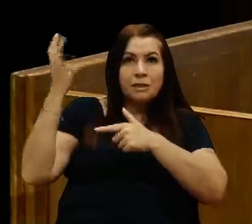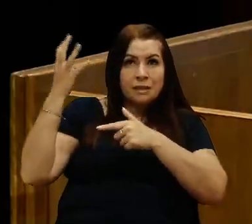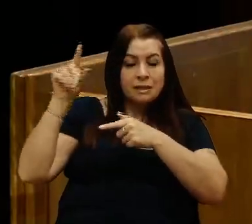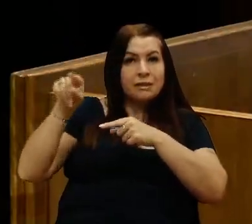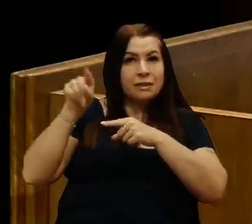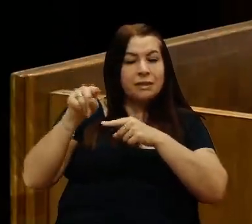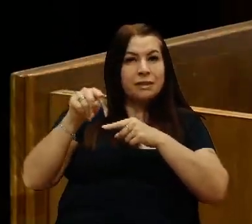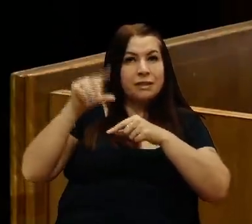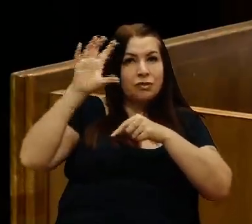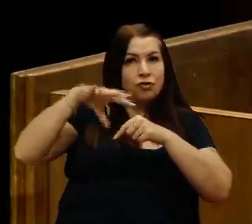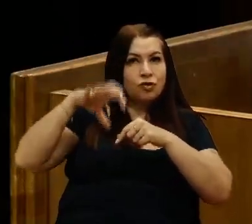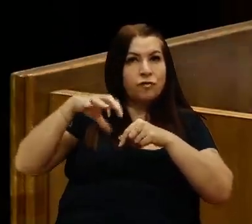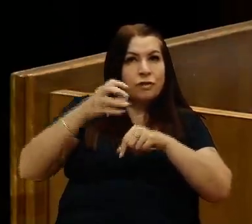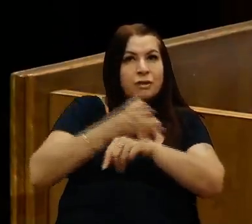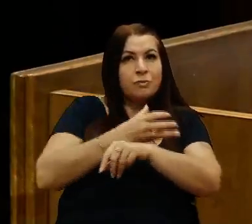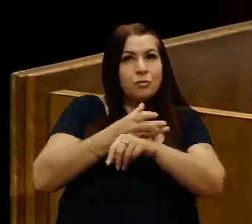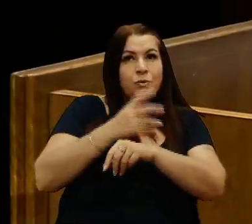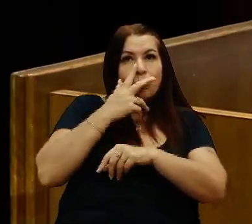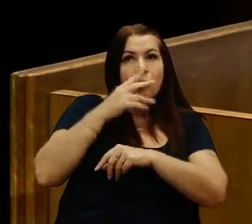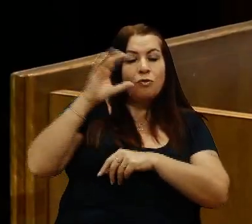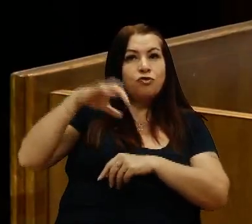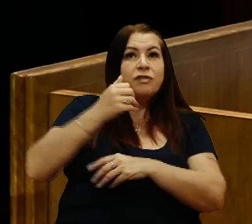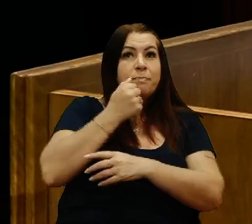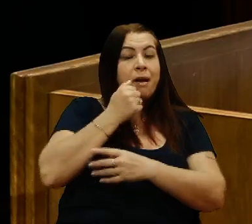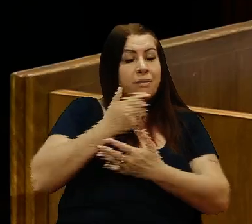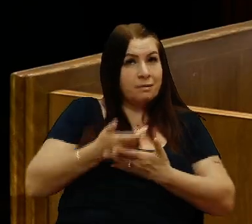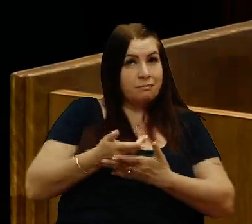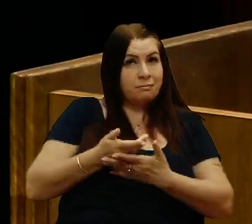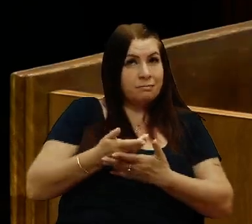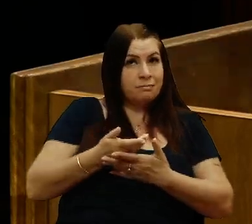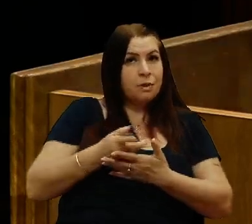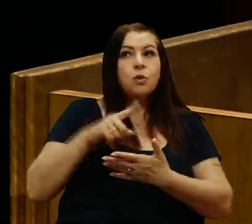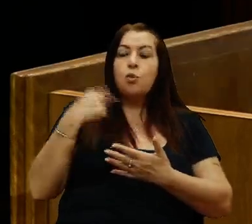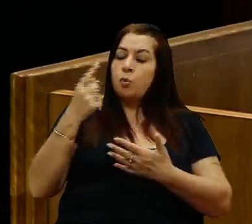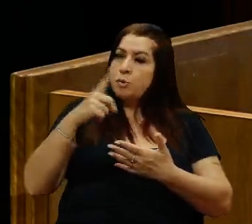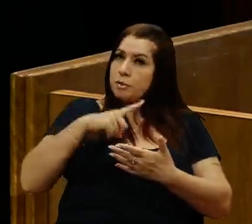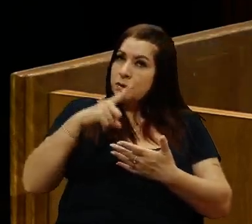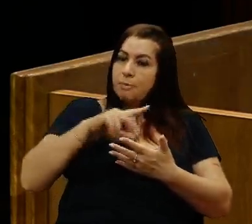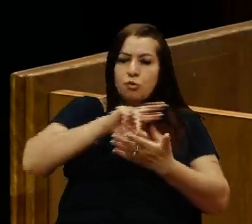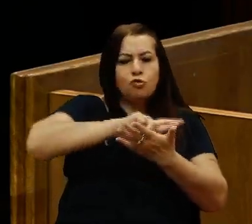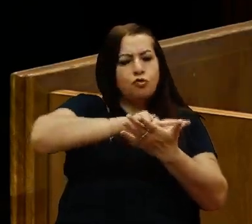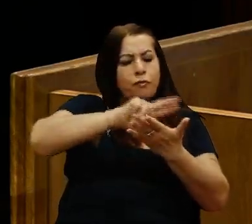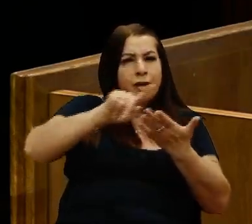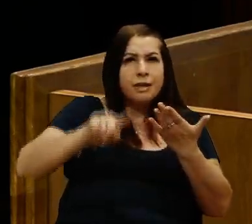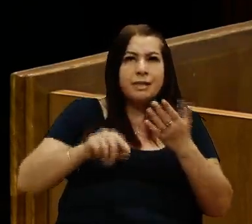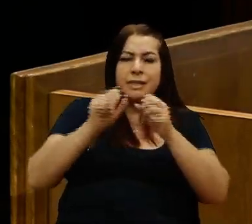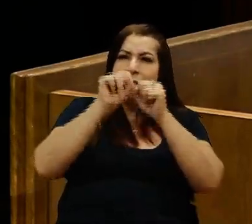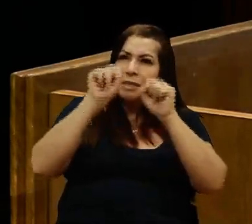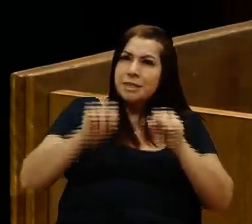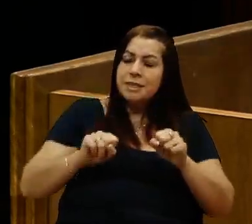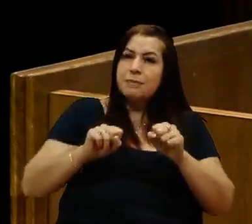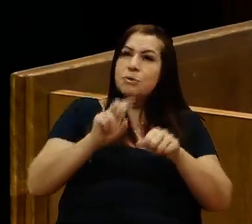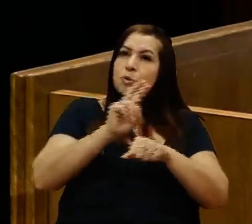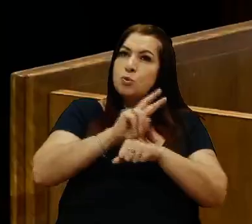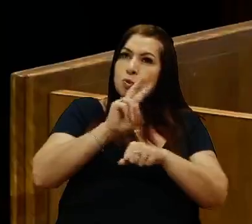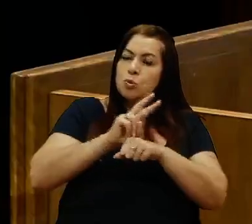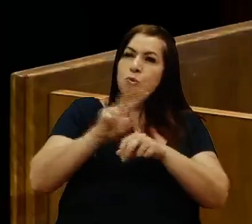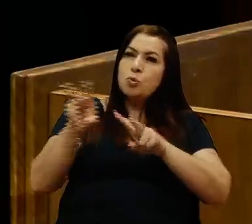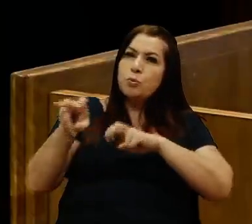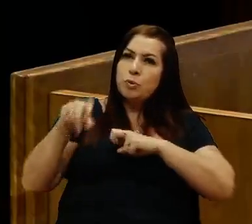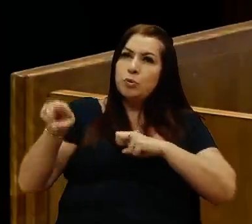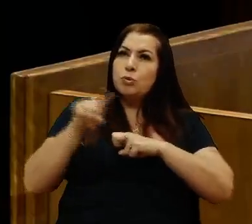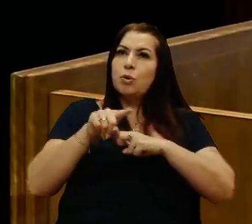é a questão do granizo. Nós temos vários sistemas que protegem o agricultor desses